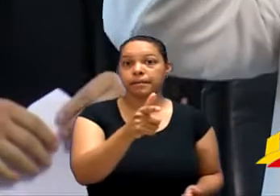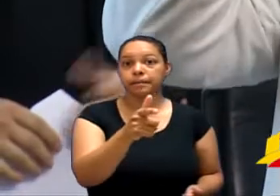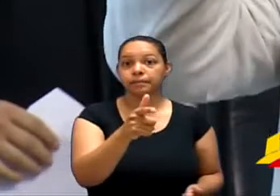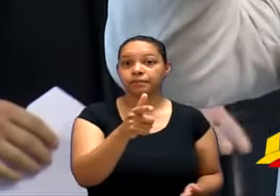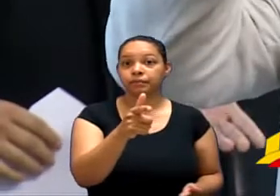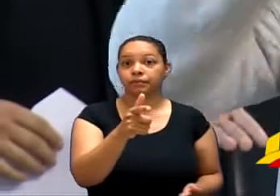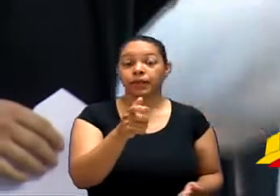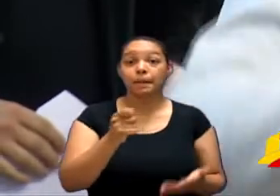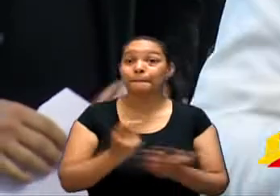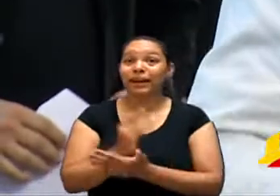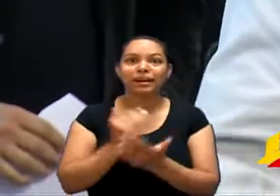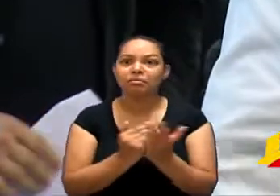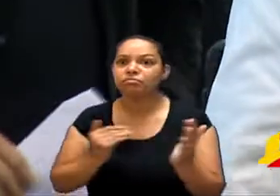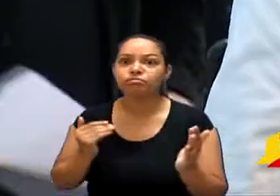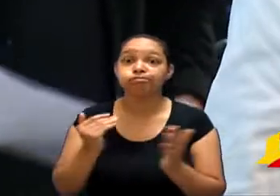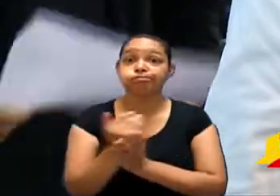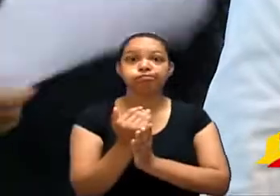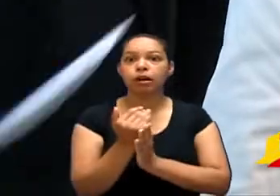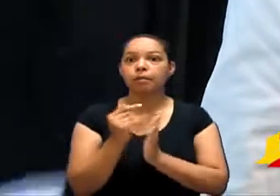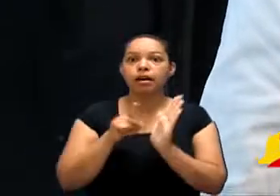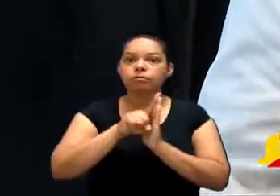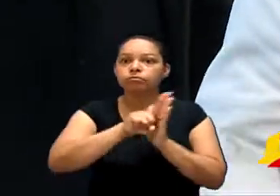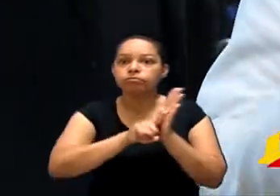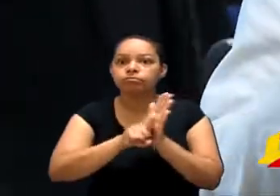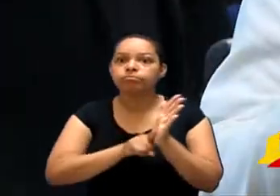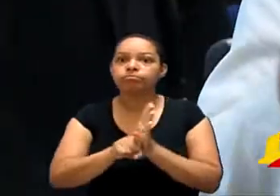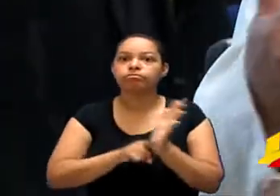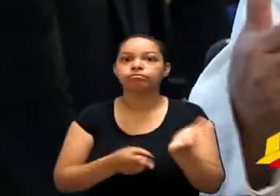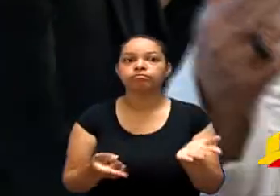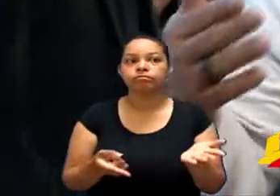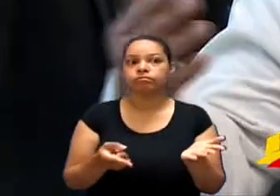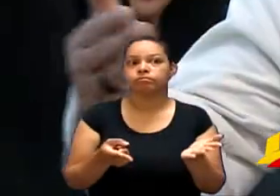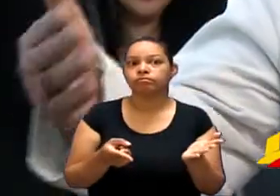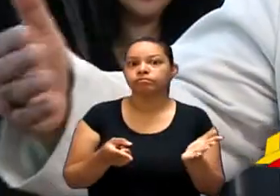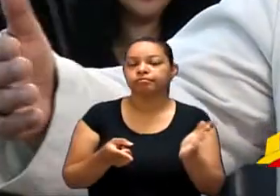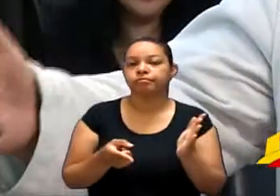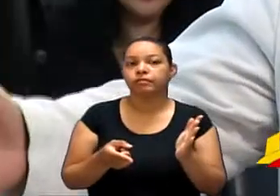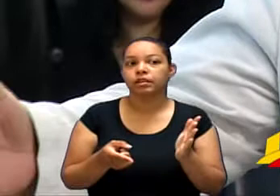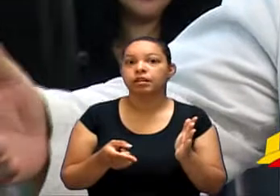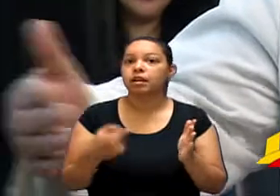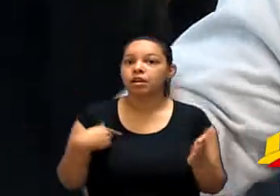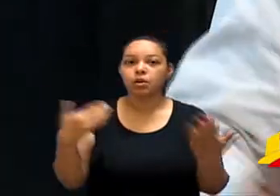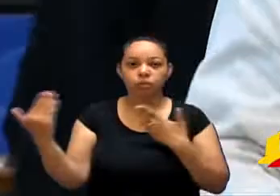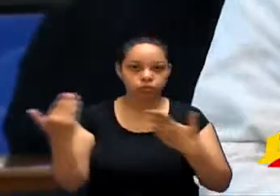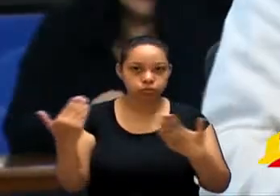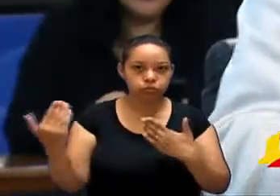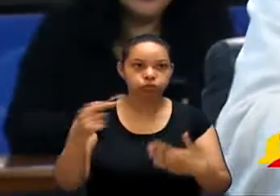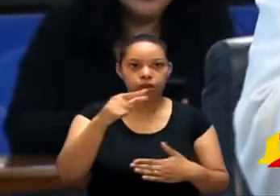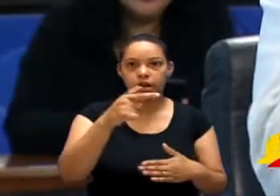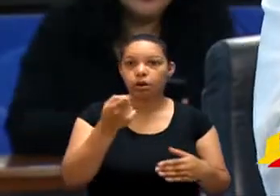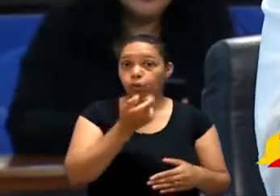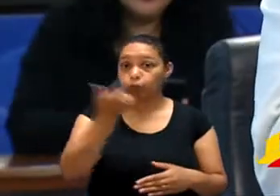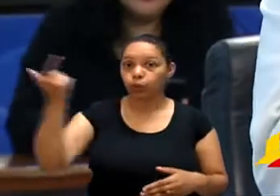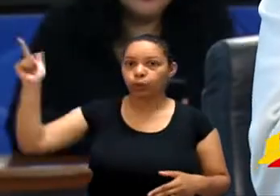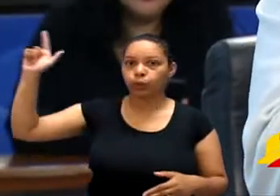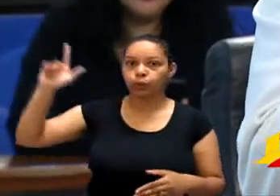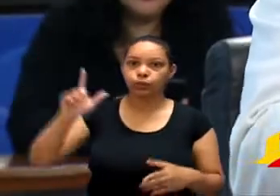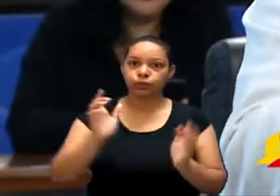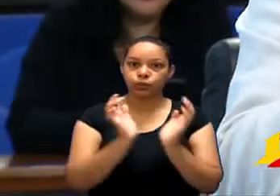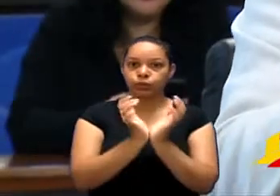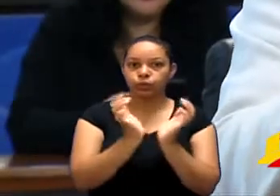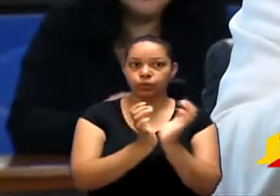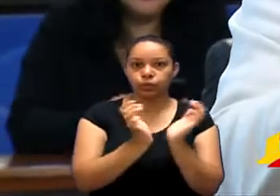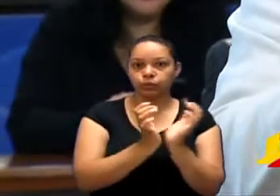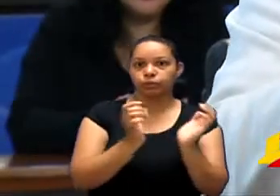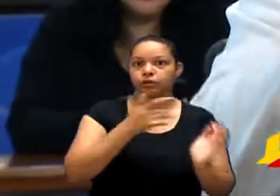valor mais alto de exames em Sorocaba Eu comparei com outros planos de saúde pelo menos mais quatro planos